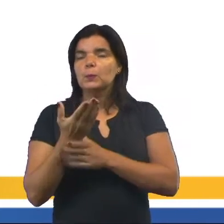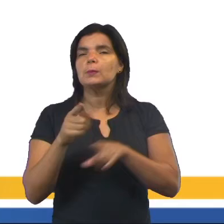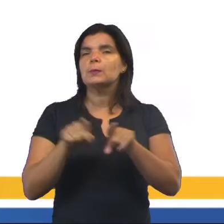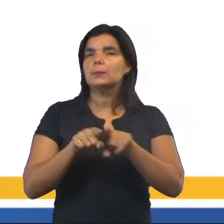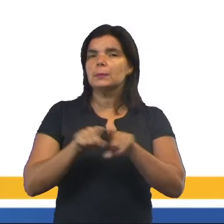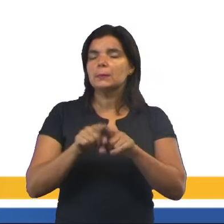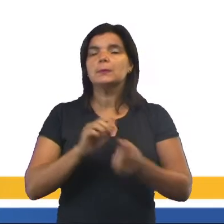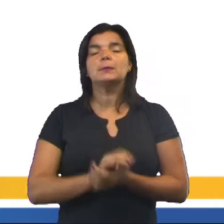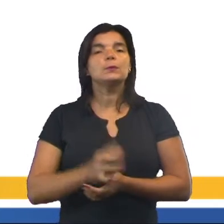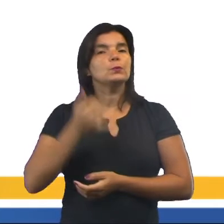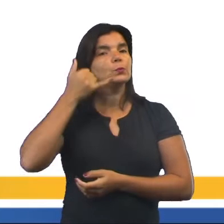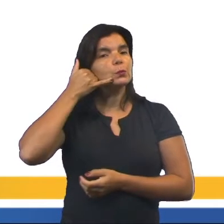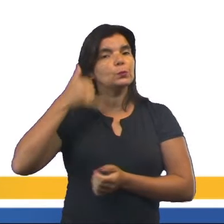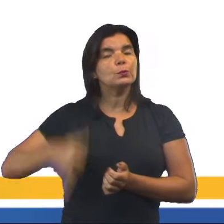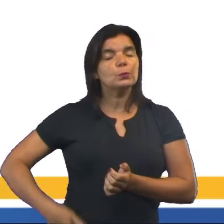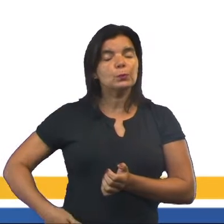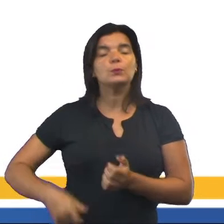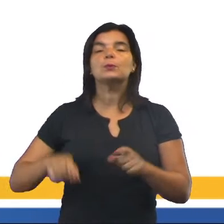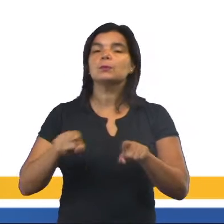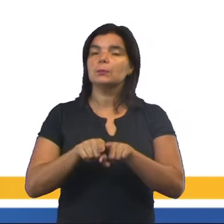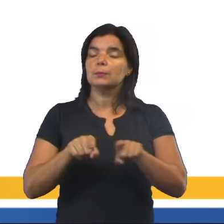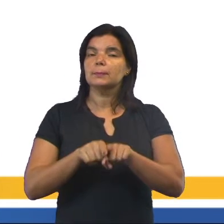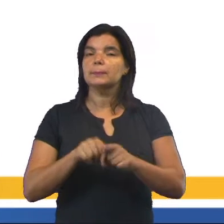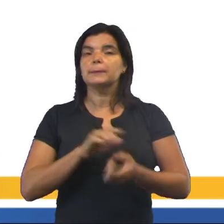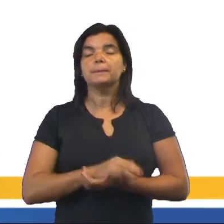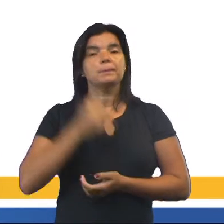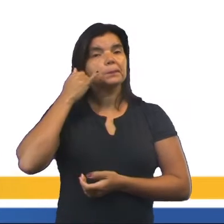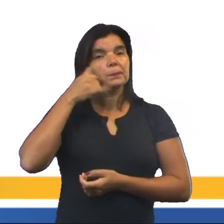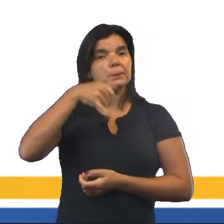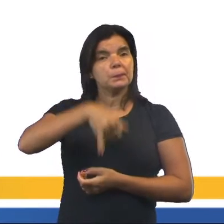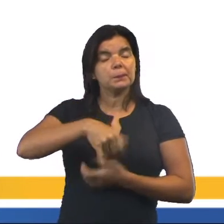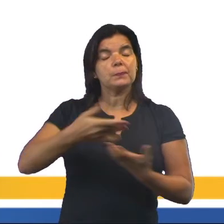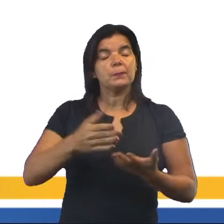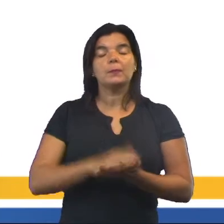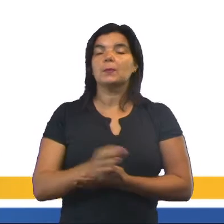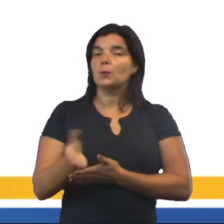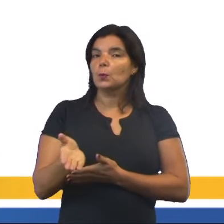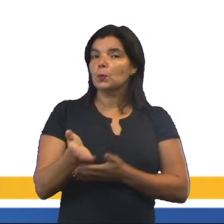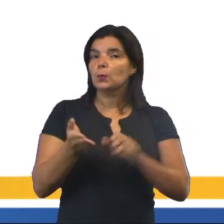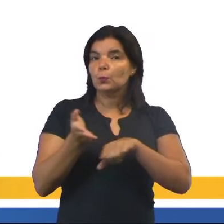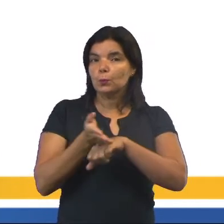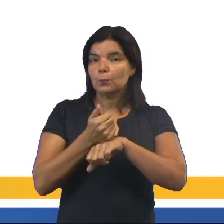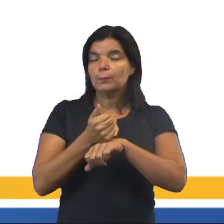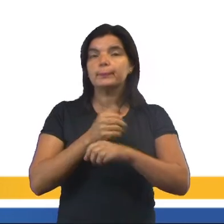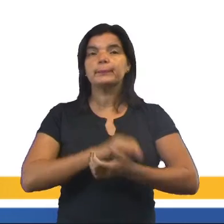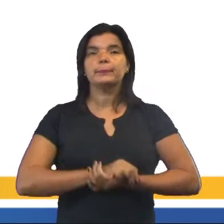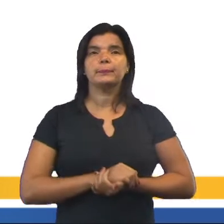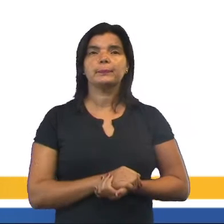aí dos celulares e do telefone mesmo, mais moderno.